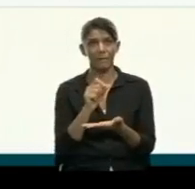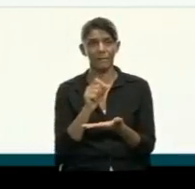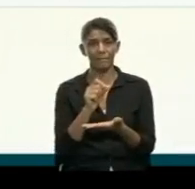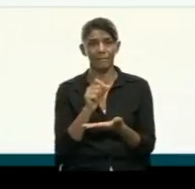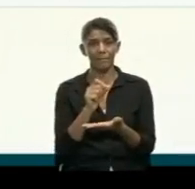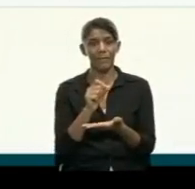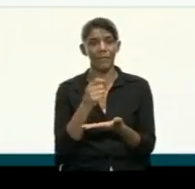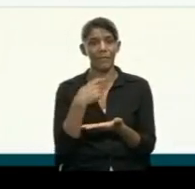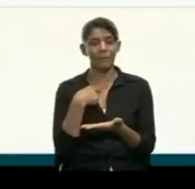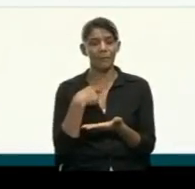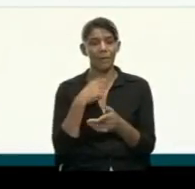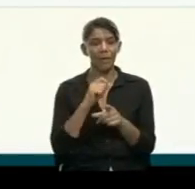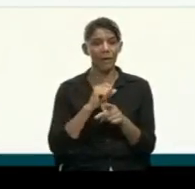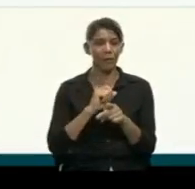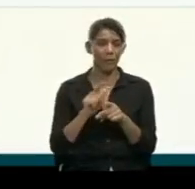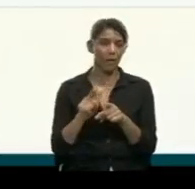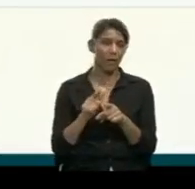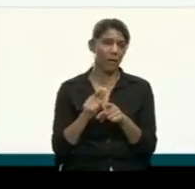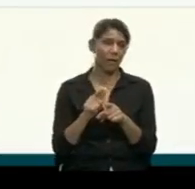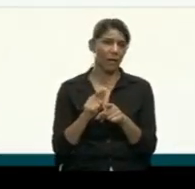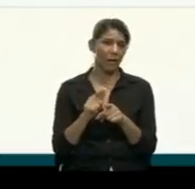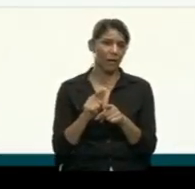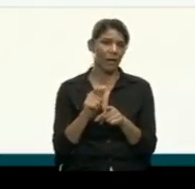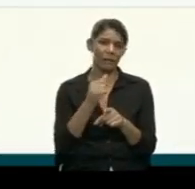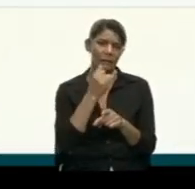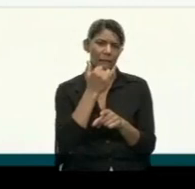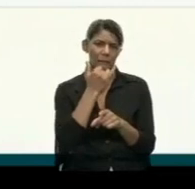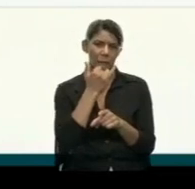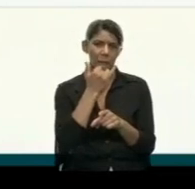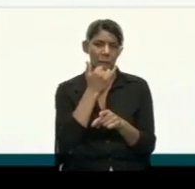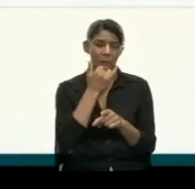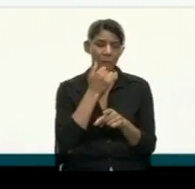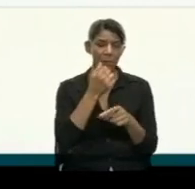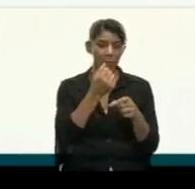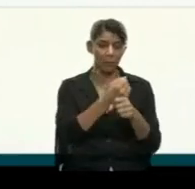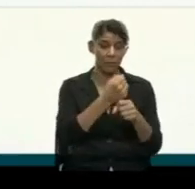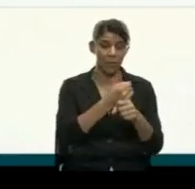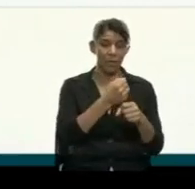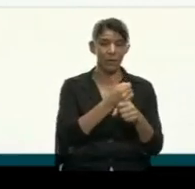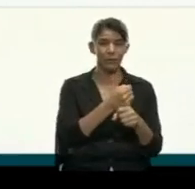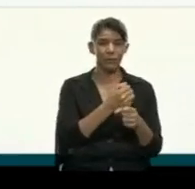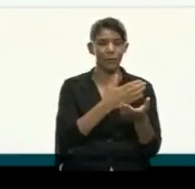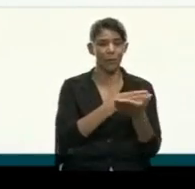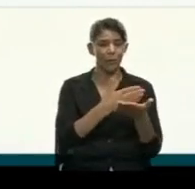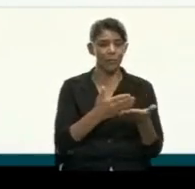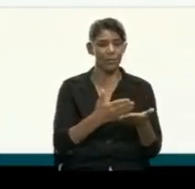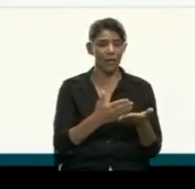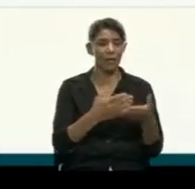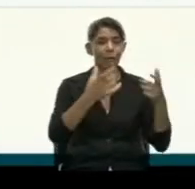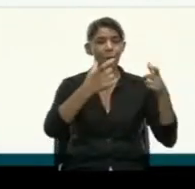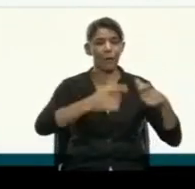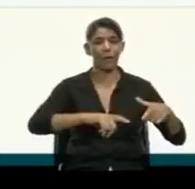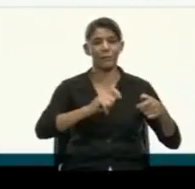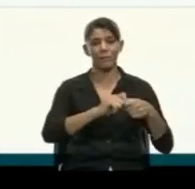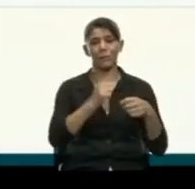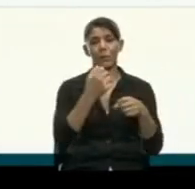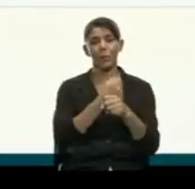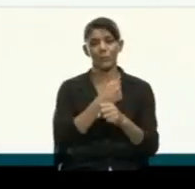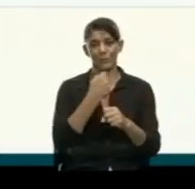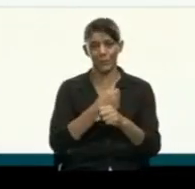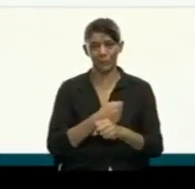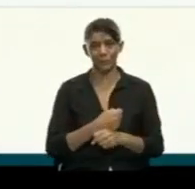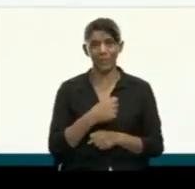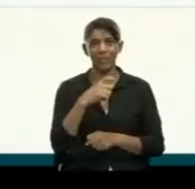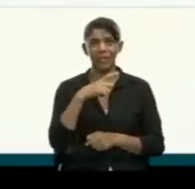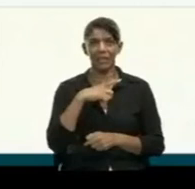na locação do terreno, tá? Na locação da obra, quer dizer, do terreno não, locação da obra. Então a gente tem lá os nossos, vamos dar